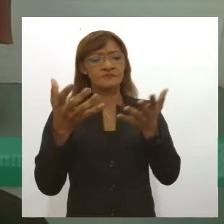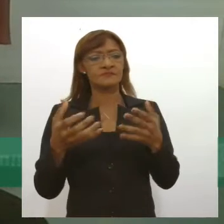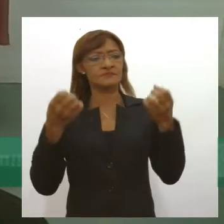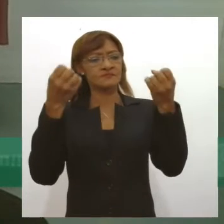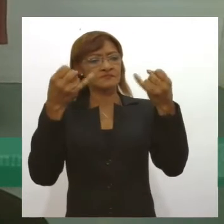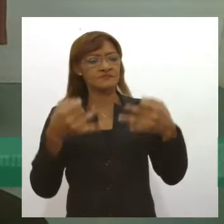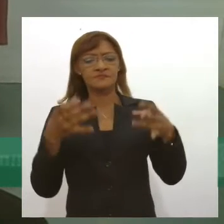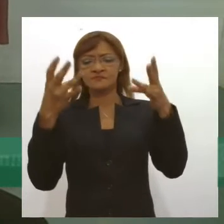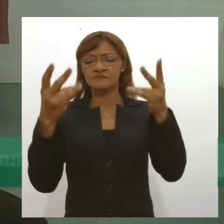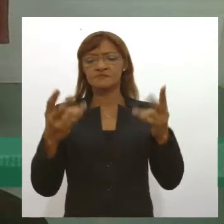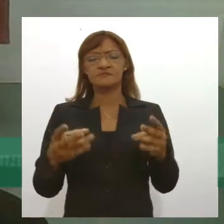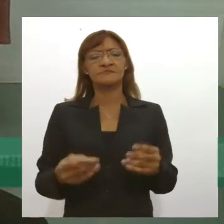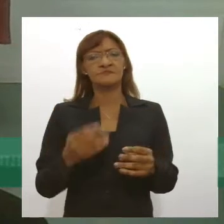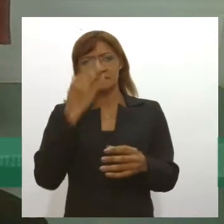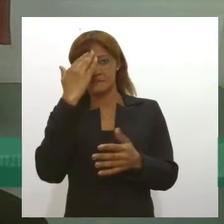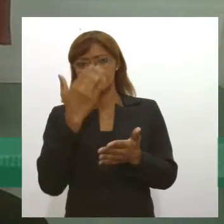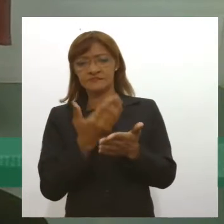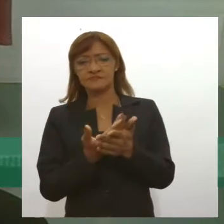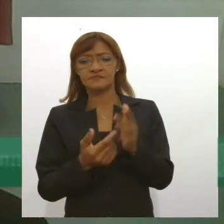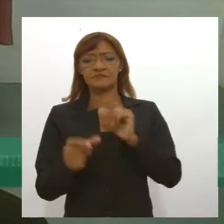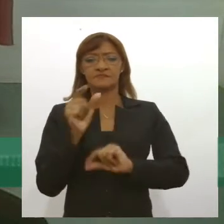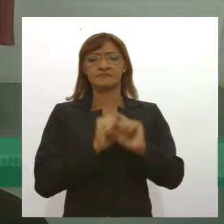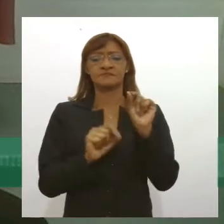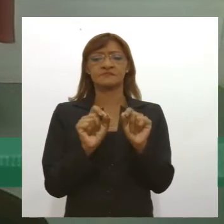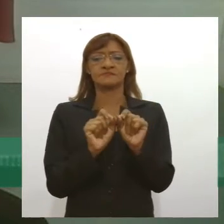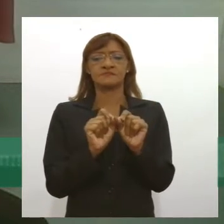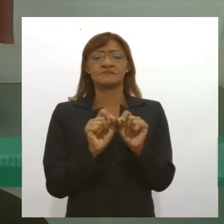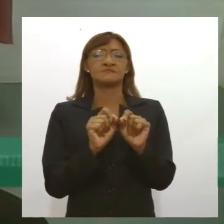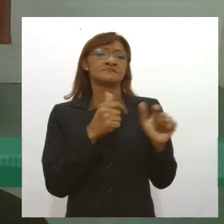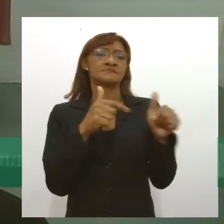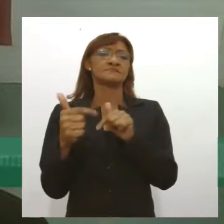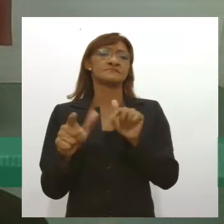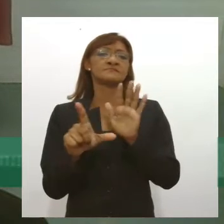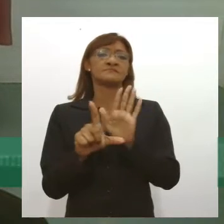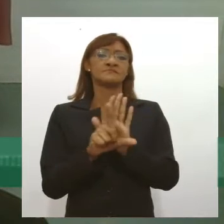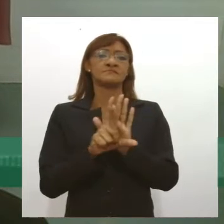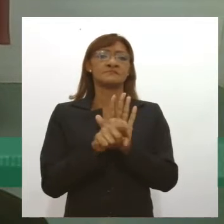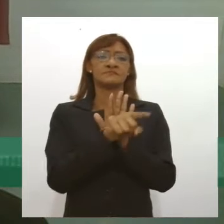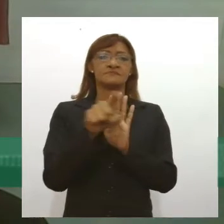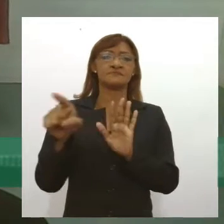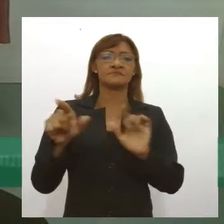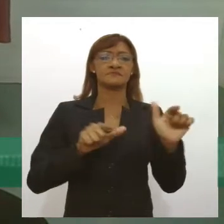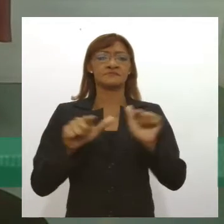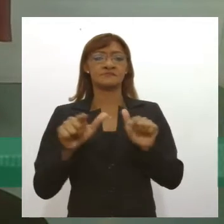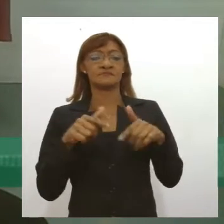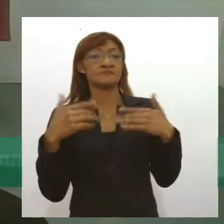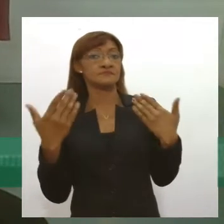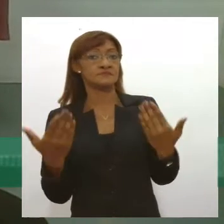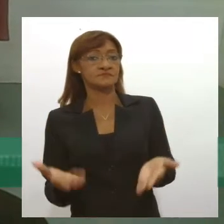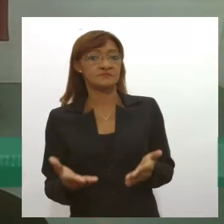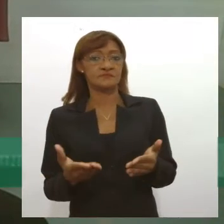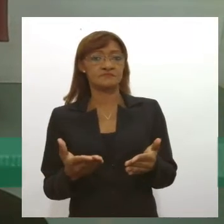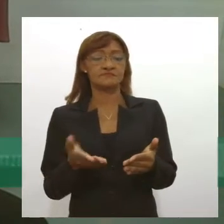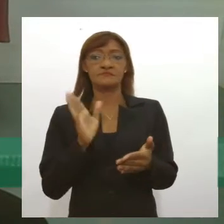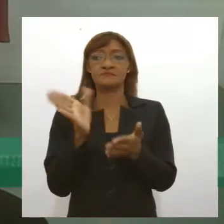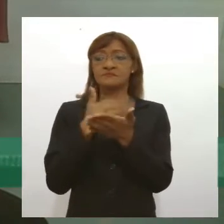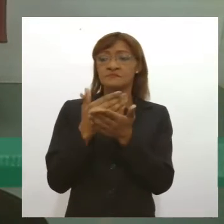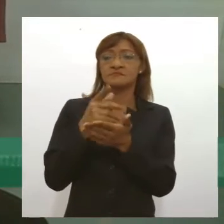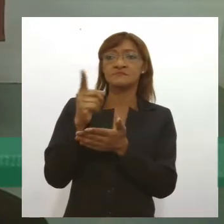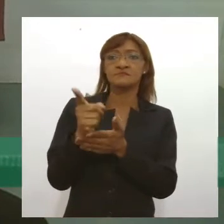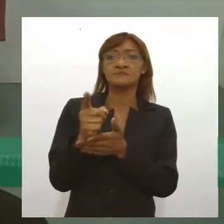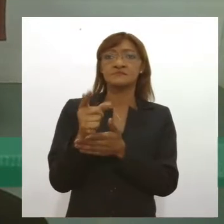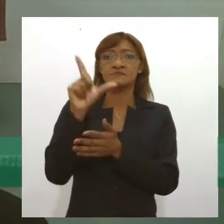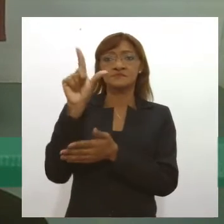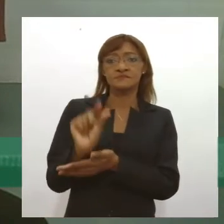gente, porque eu acredito que tem a ver com a ação das leis para quem trabalha numa startup comprar de forma mais barata. Eu queria que